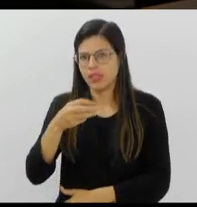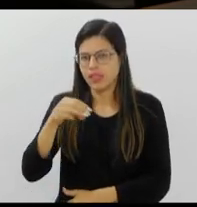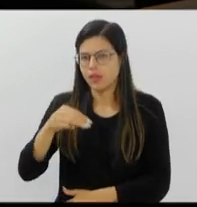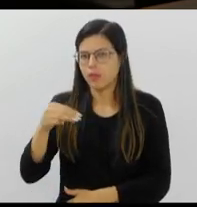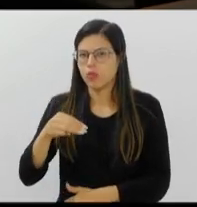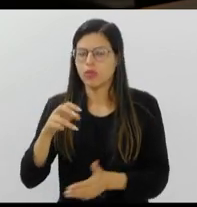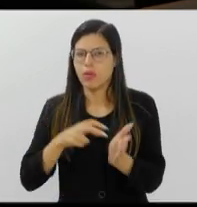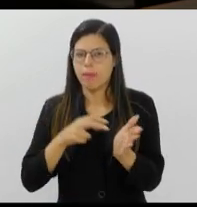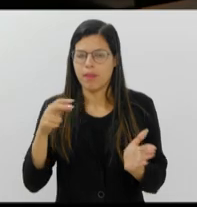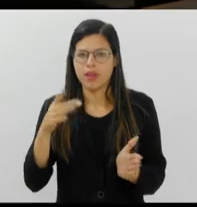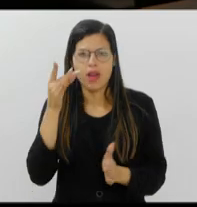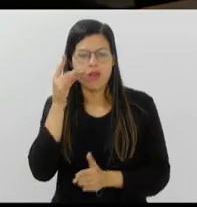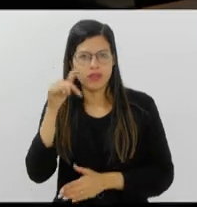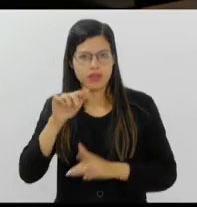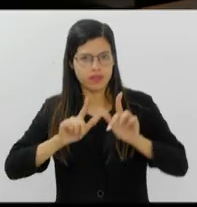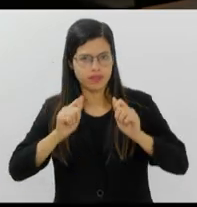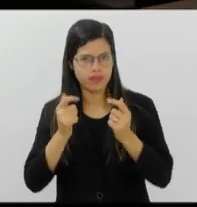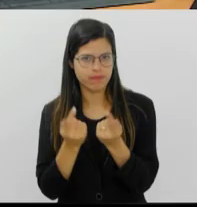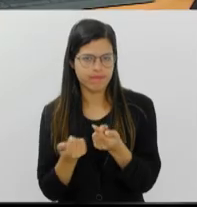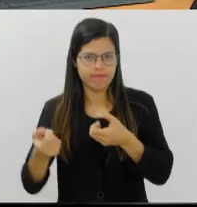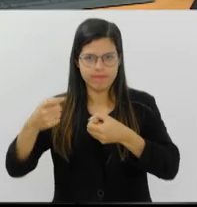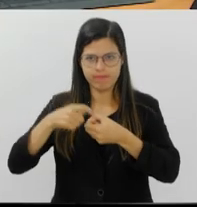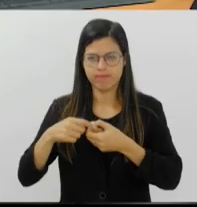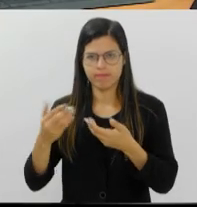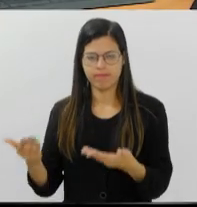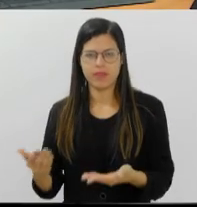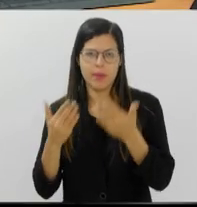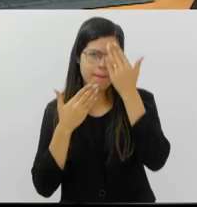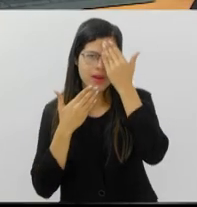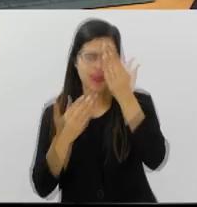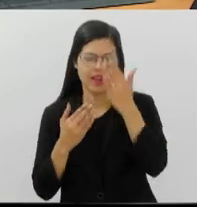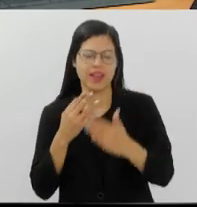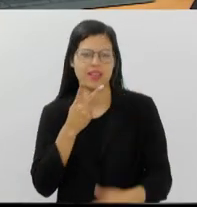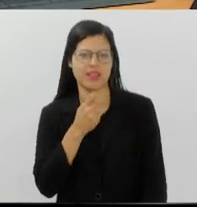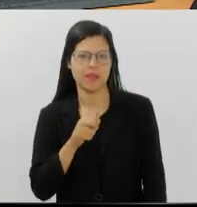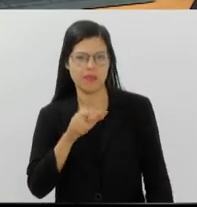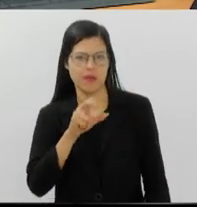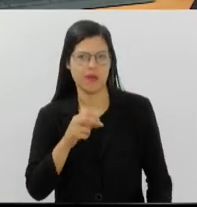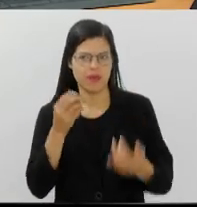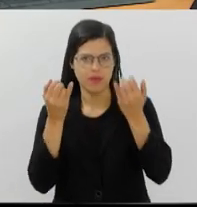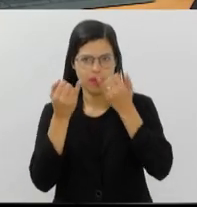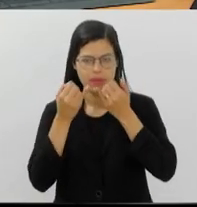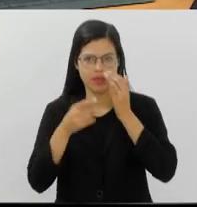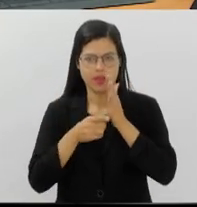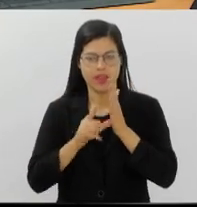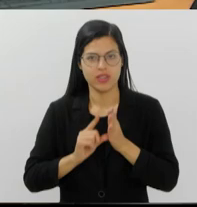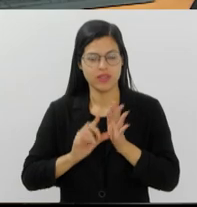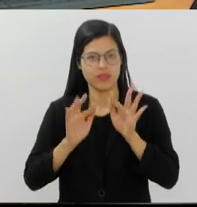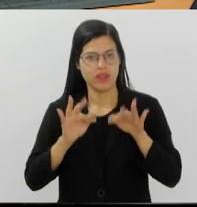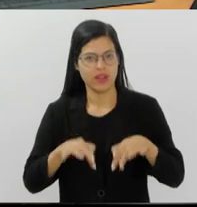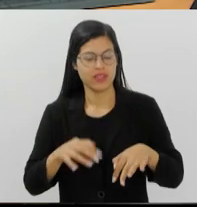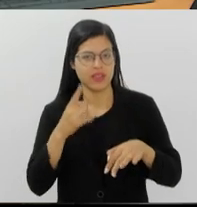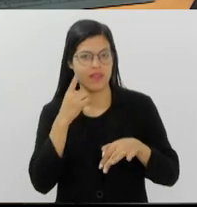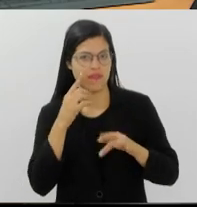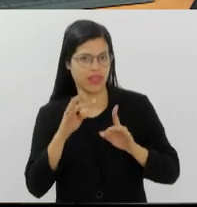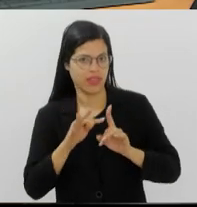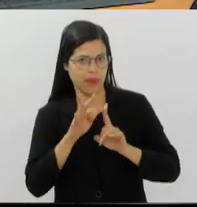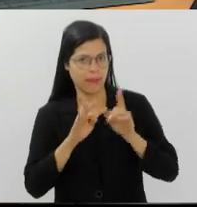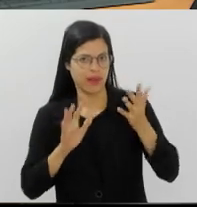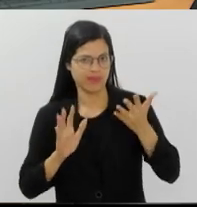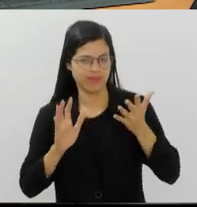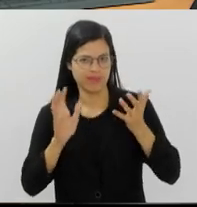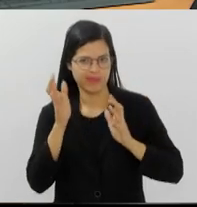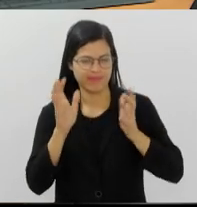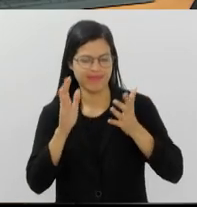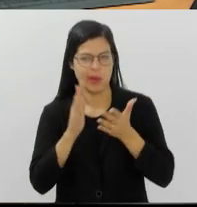na TV Alerj. Vicente, volto com você no estúdio. Obrigado, PV, pelas informações. E antes de encerrar, Vamos dar uma olhada no tempo em algumas